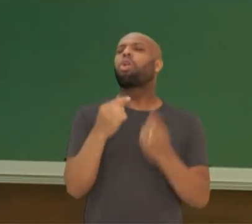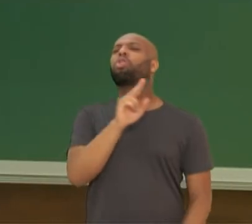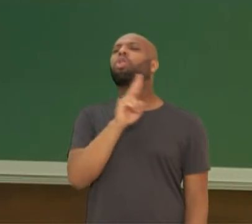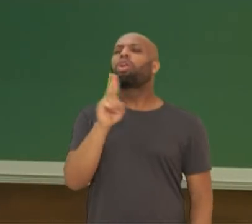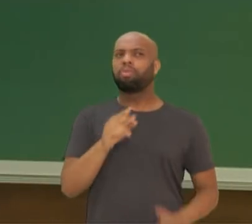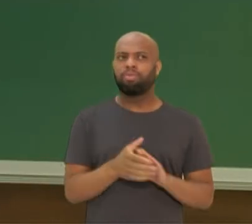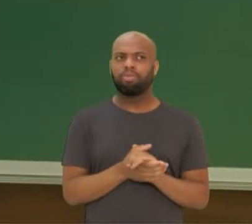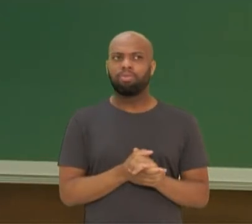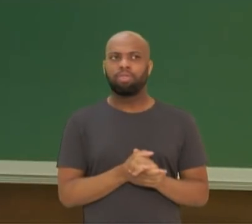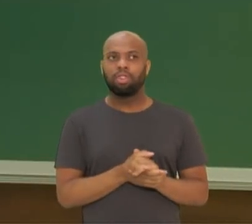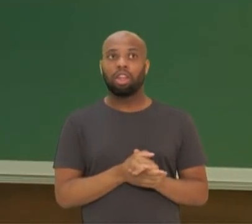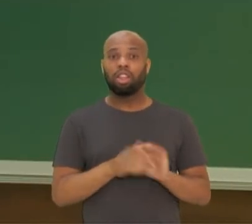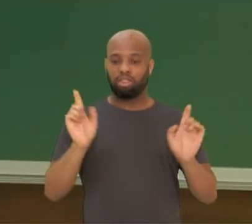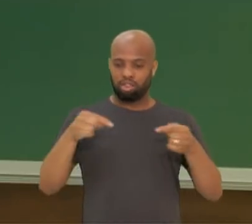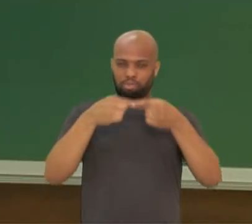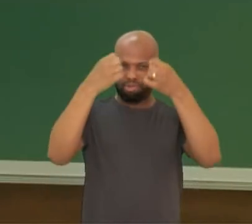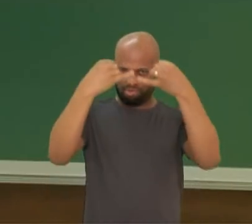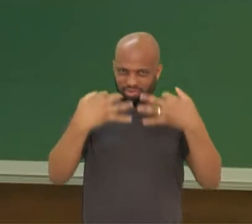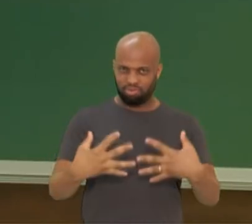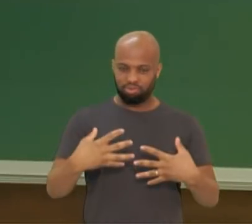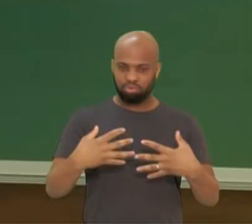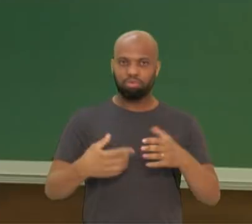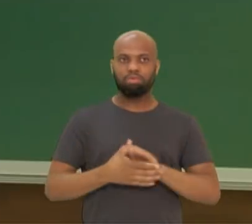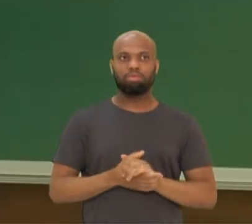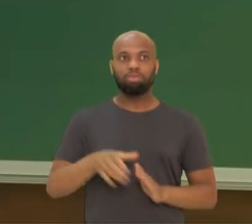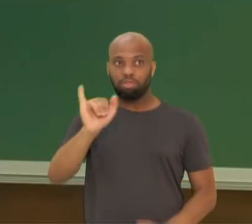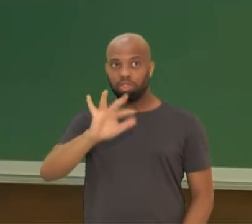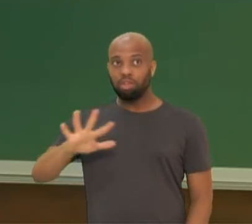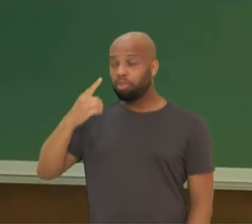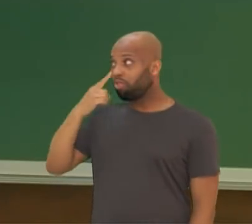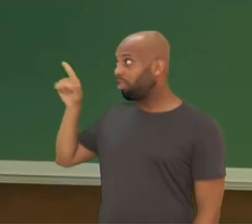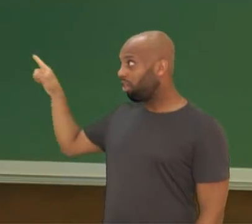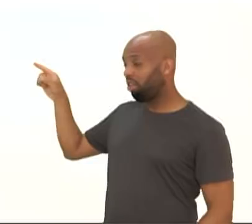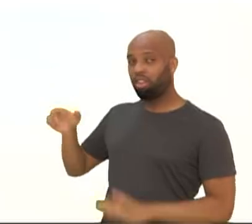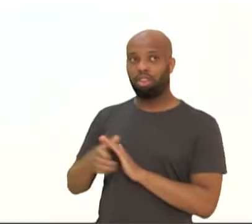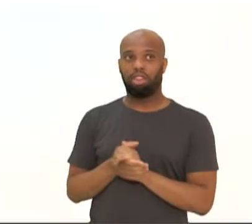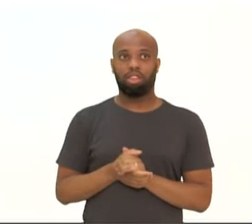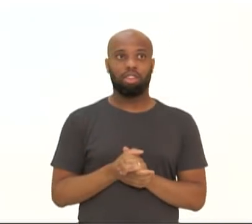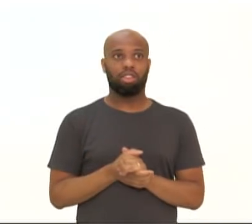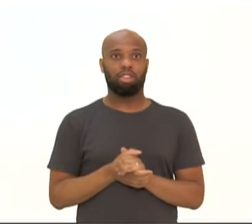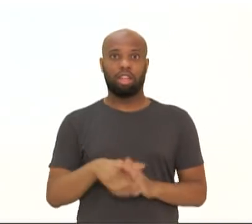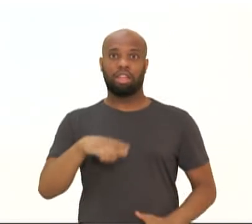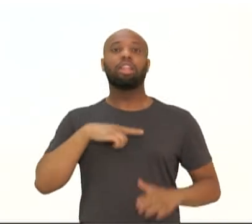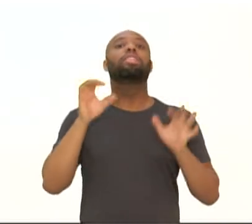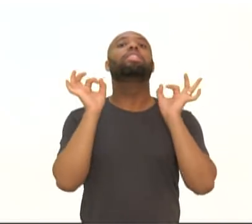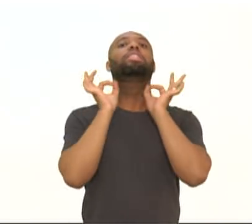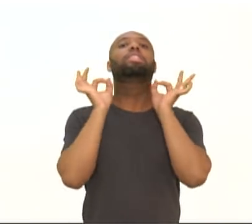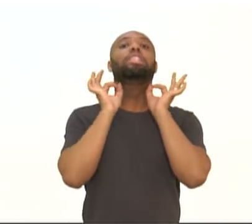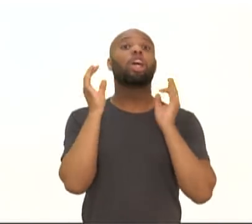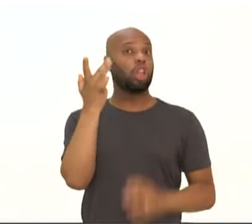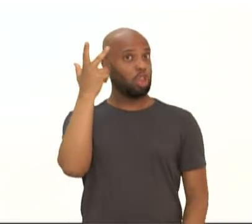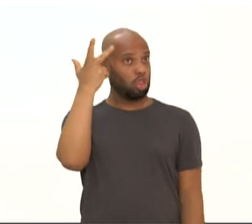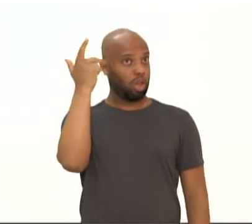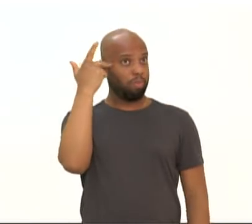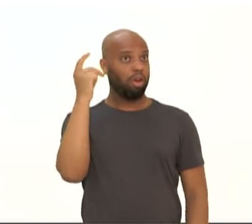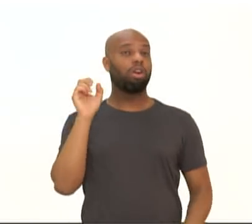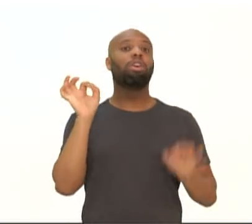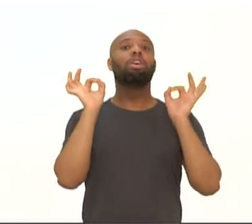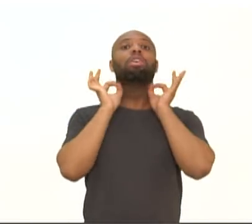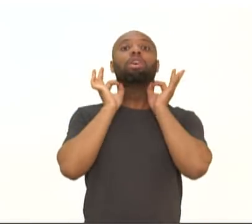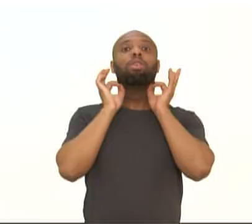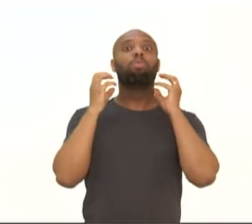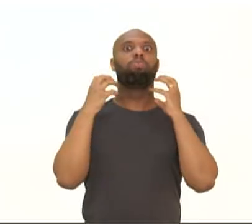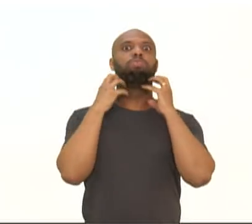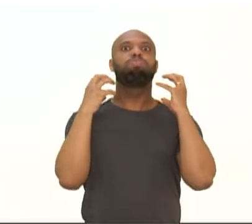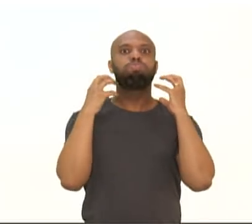seria? De acordo com essas descrições, com essa imagem, olha só, glândulas salivares normais e aqui de uma